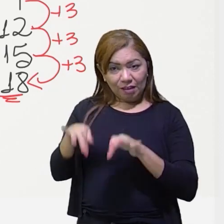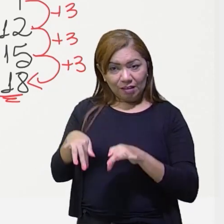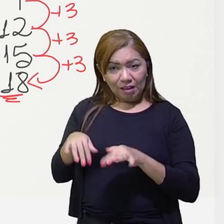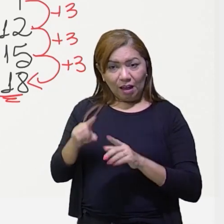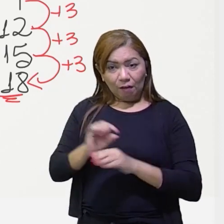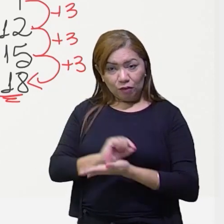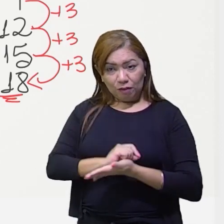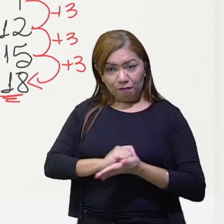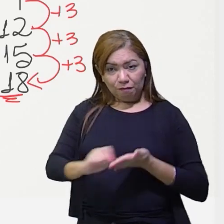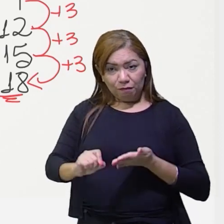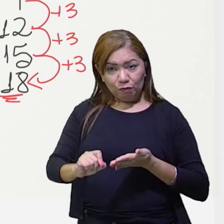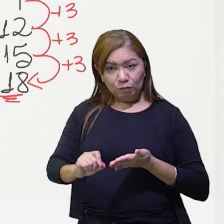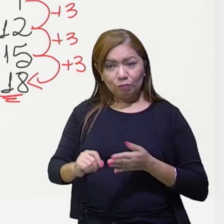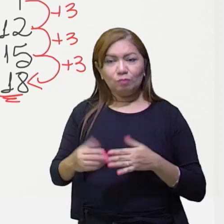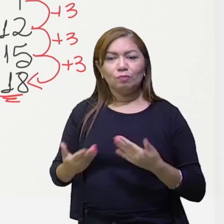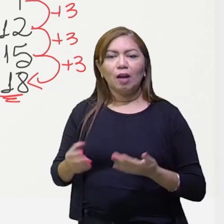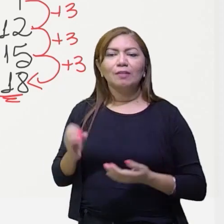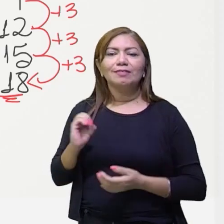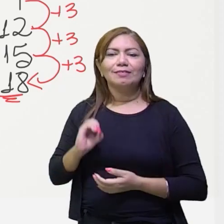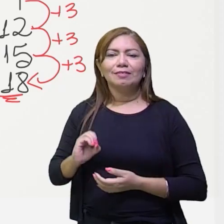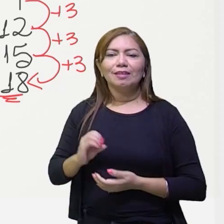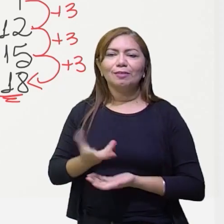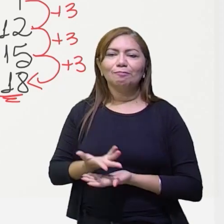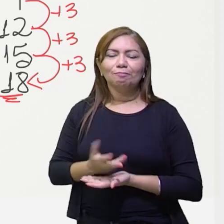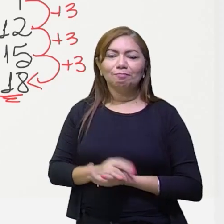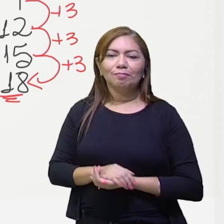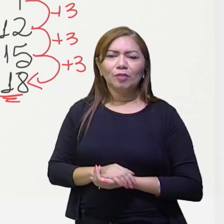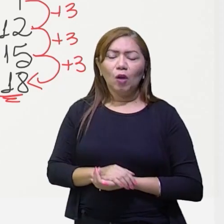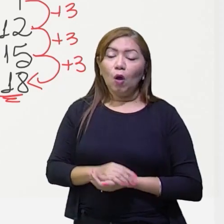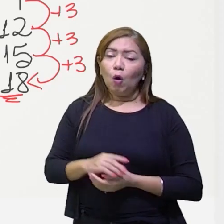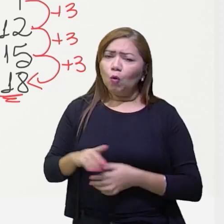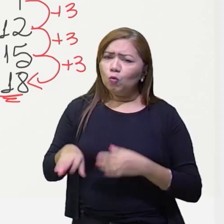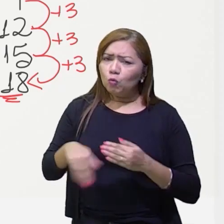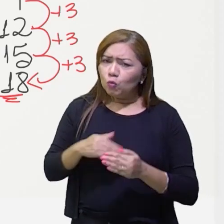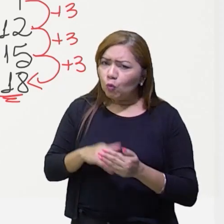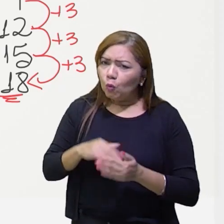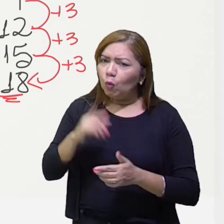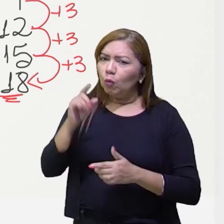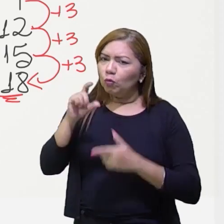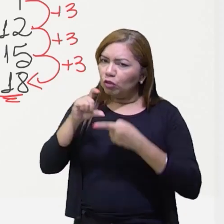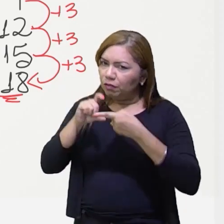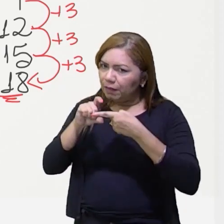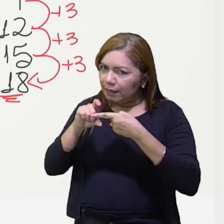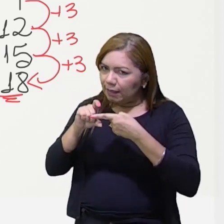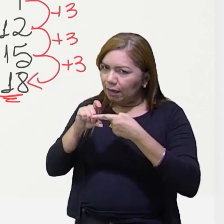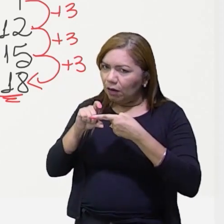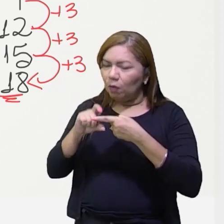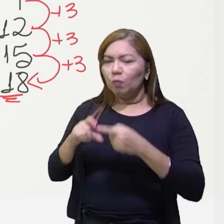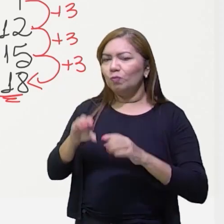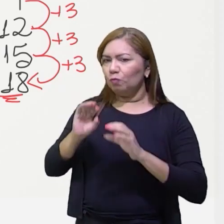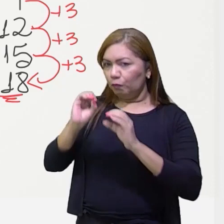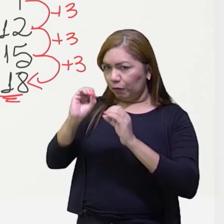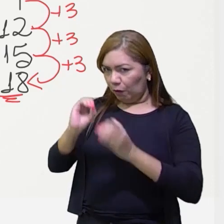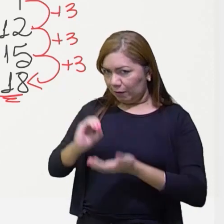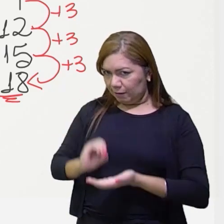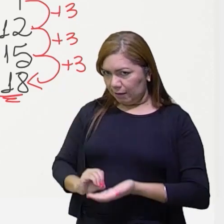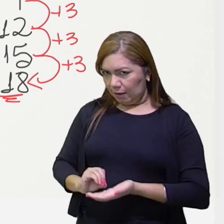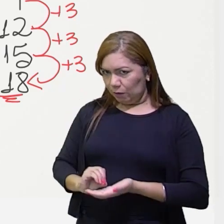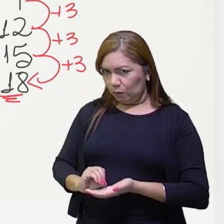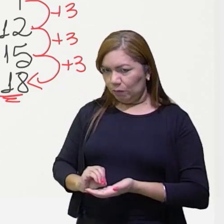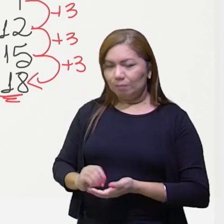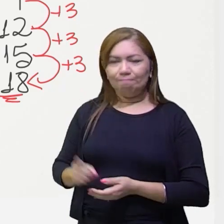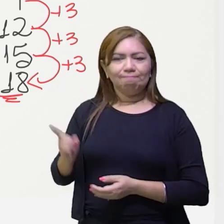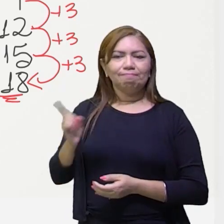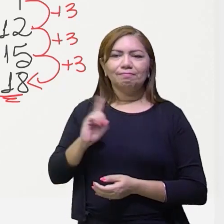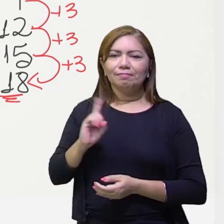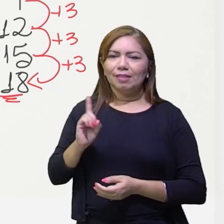como resultado de resto aí o zero. Toda divisão tem resto zero, professor? Não, tá? Se as divisões